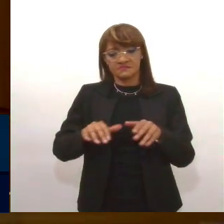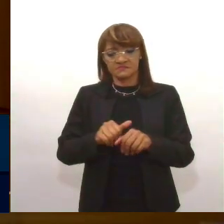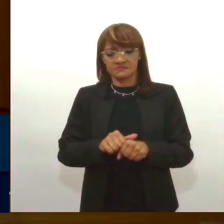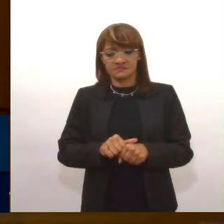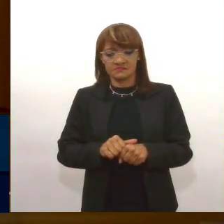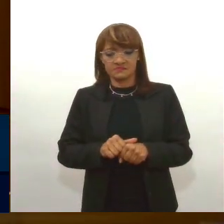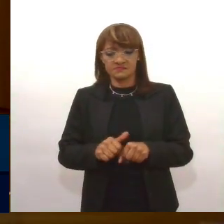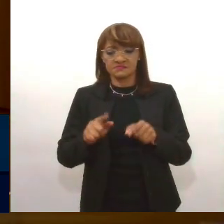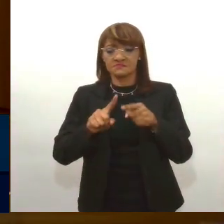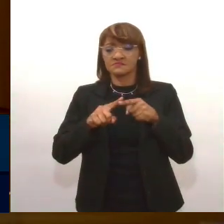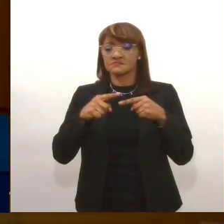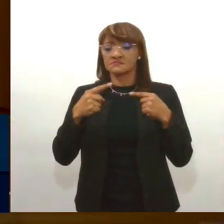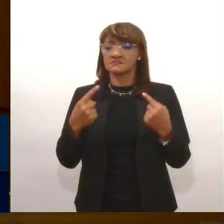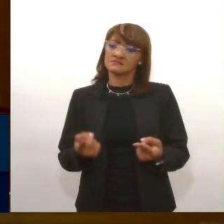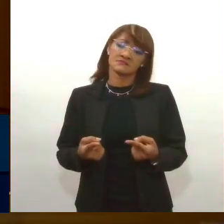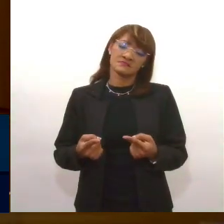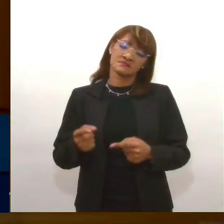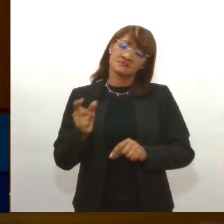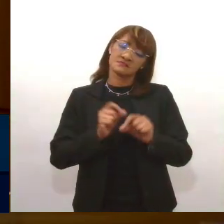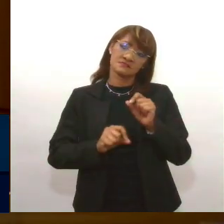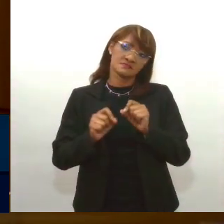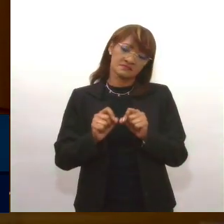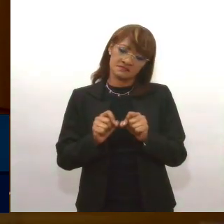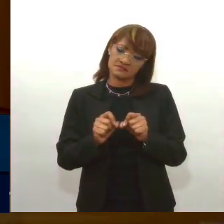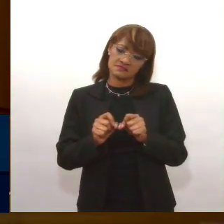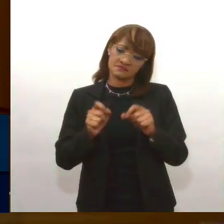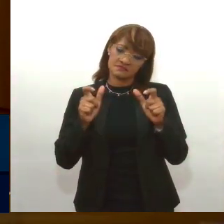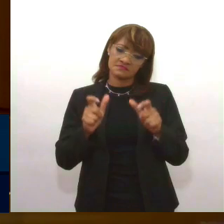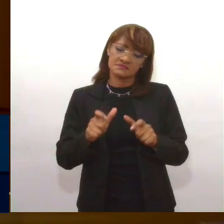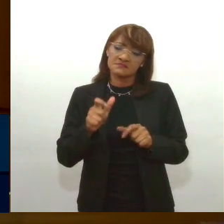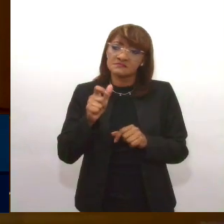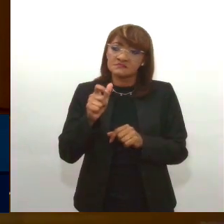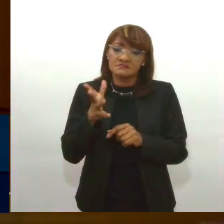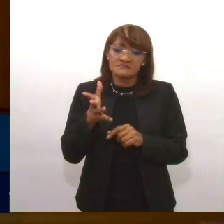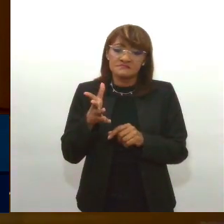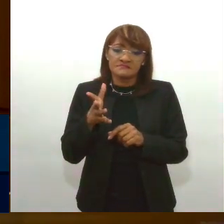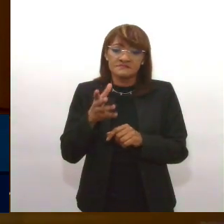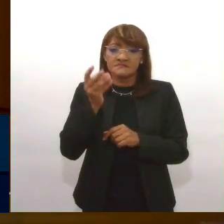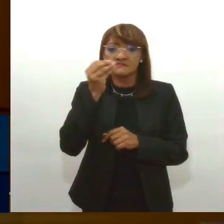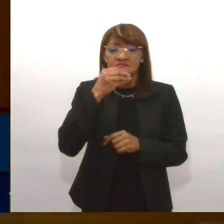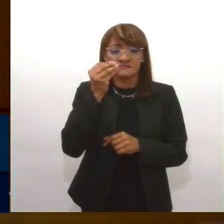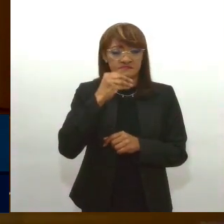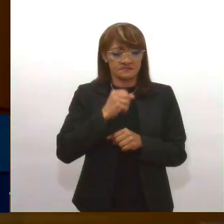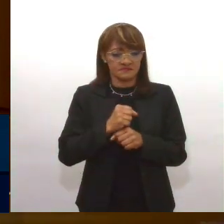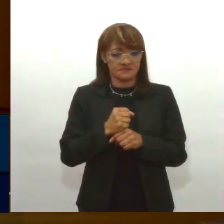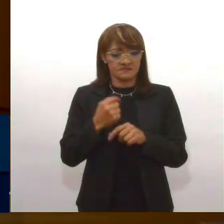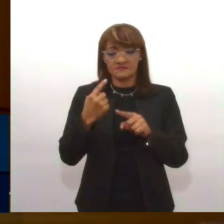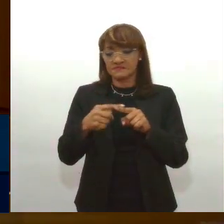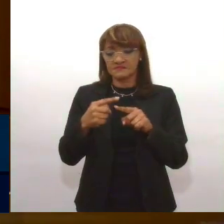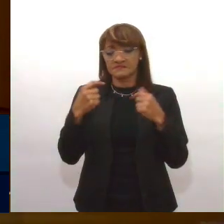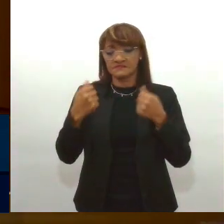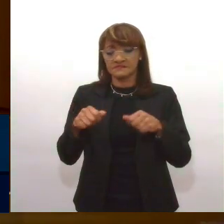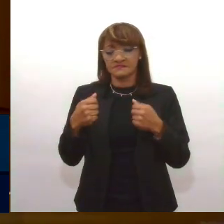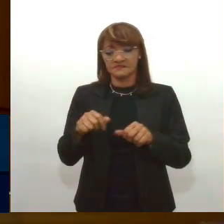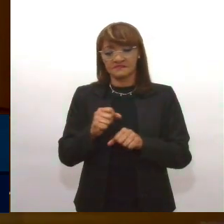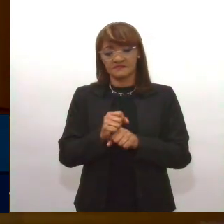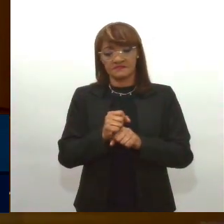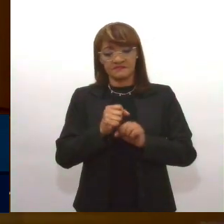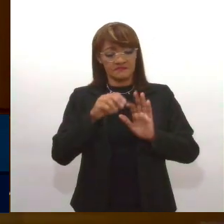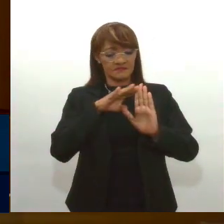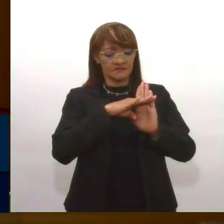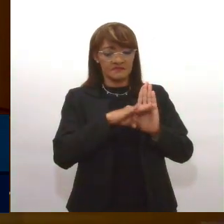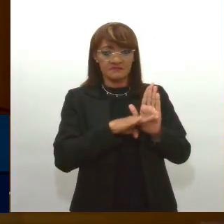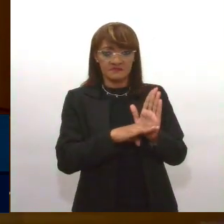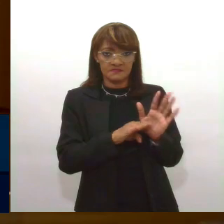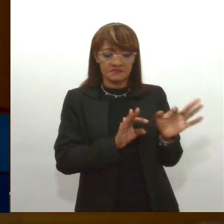ambientalmente frágil porque necessita de um maior planejamento das ações do poder público para